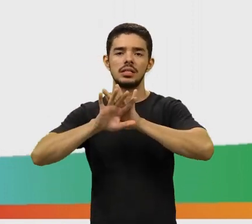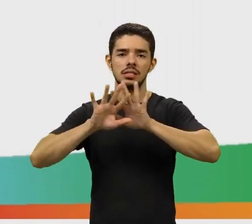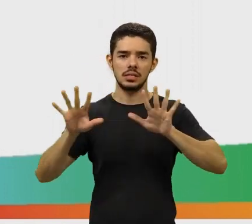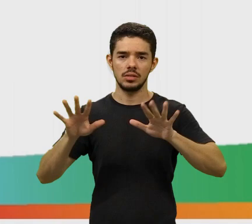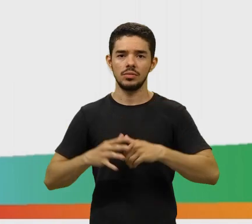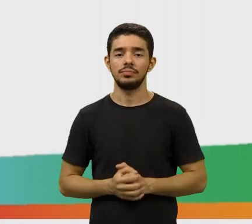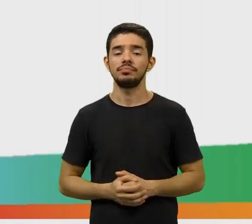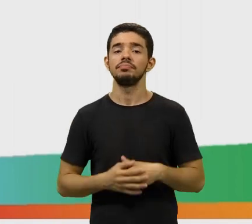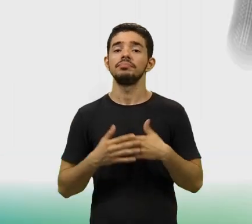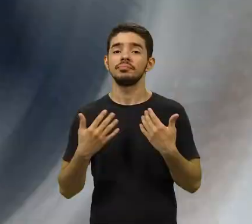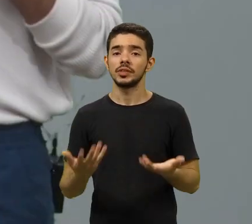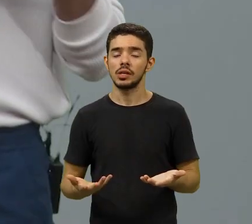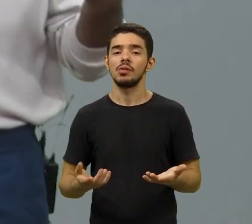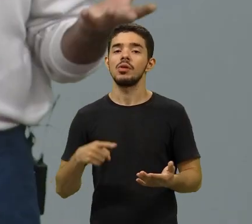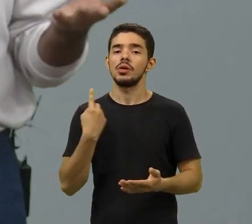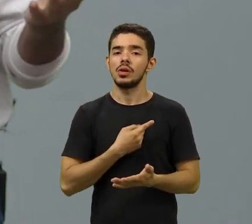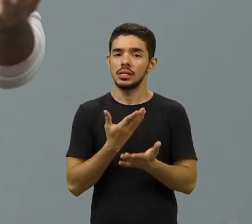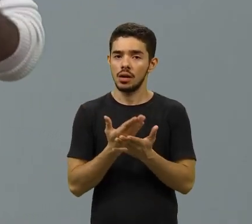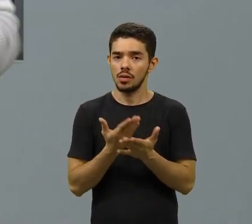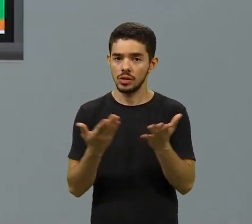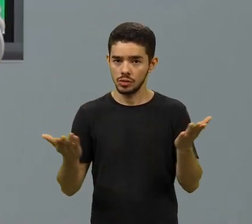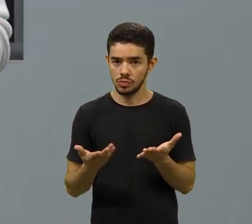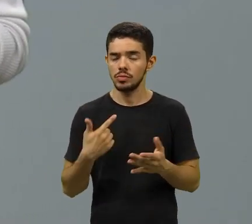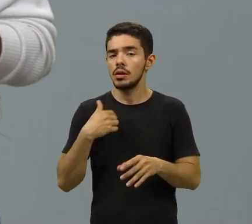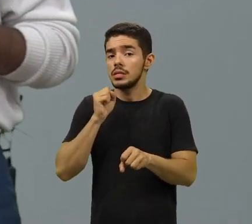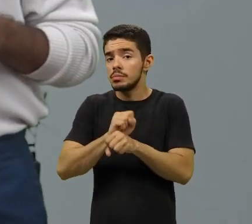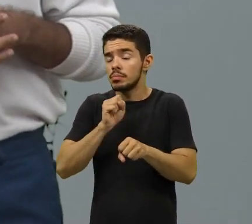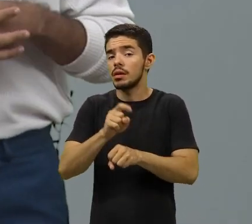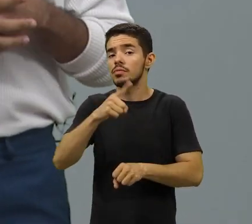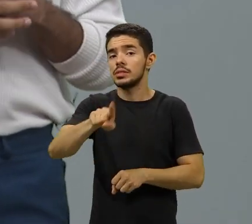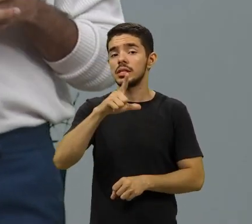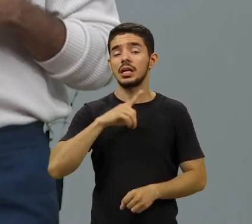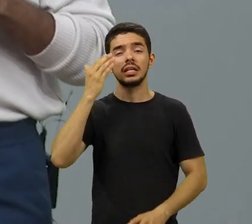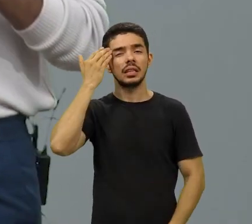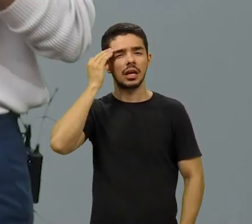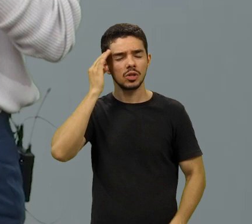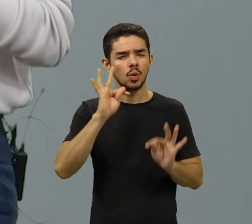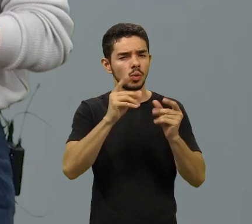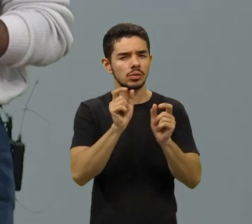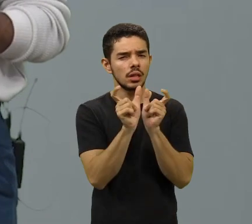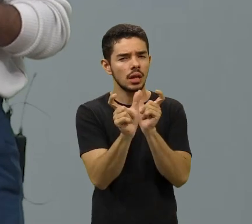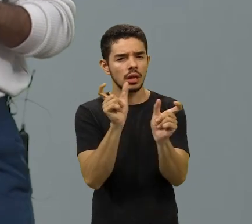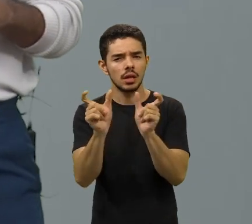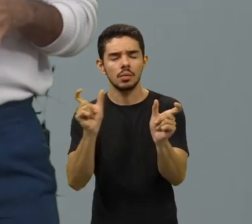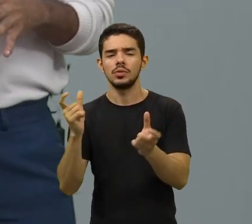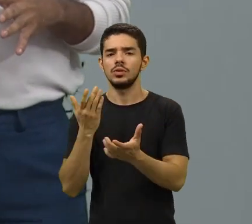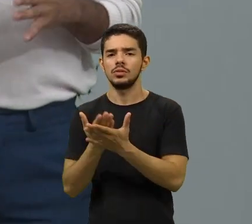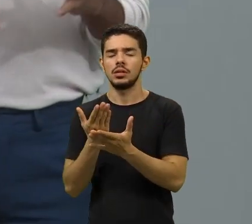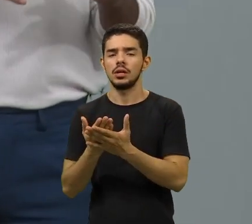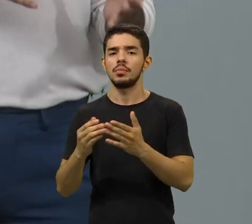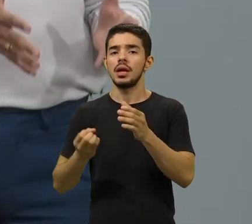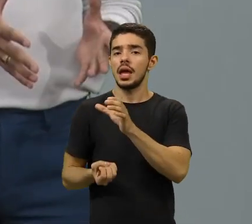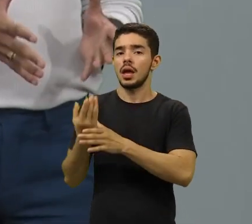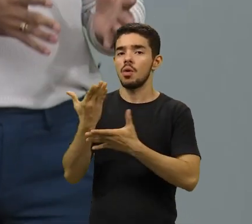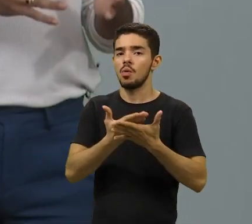tecido. Gente, essa foi a nossa aula de hoje. Eu espero que vocês tenham entendido todos os termos que nós estudamos